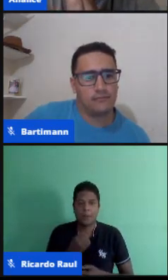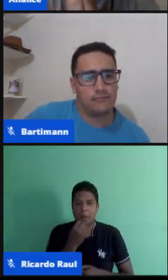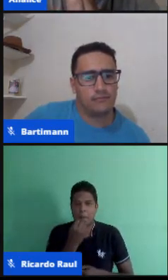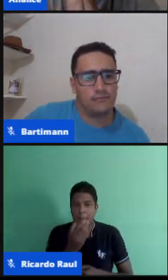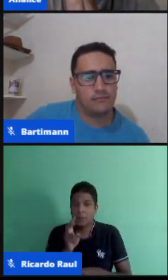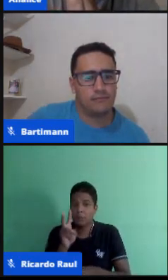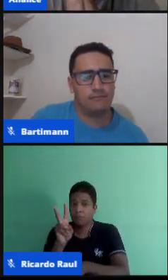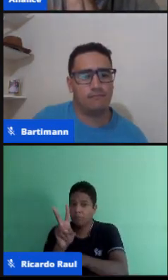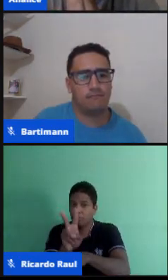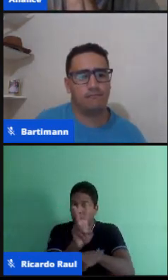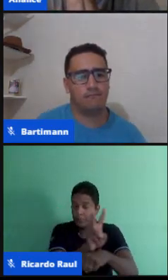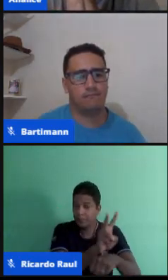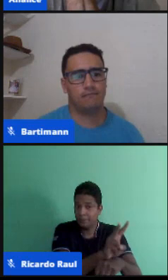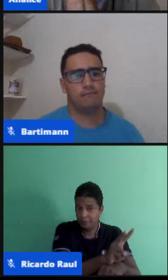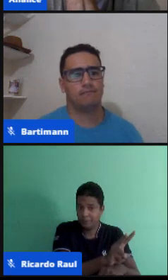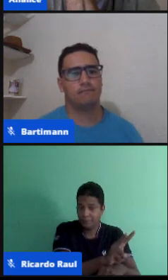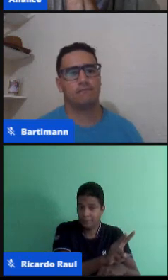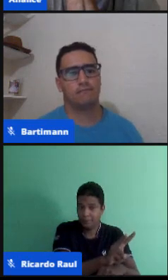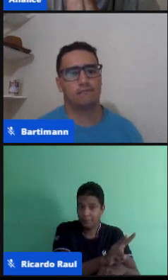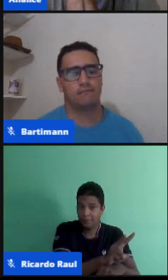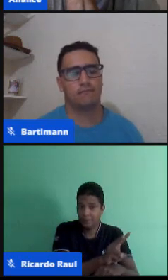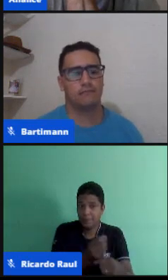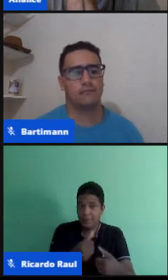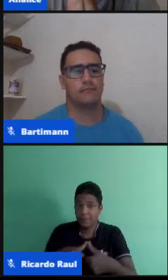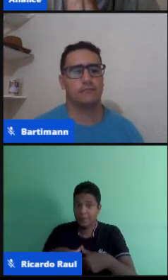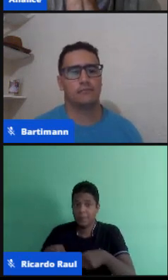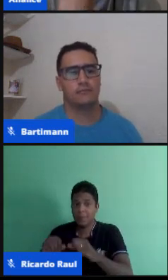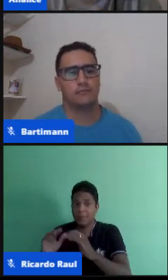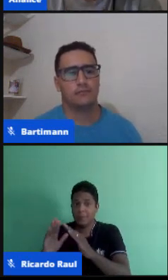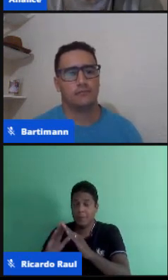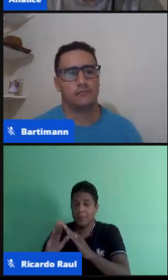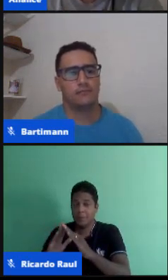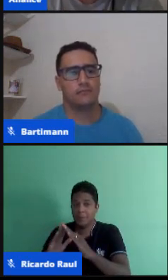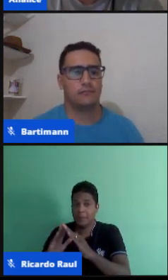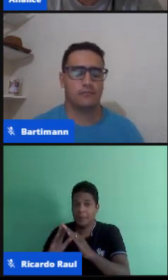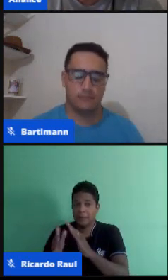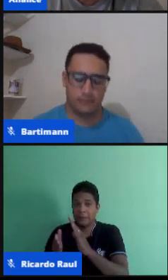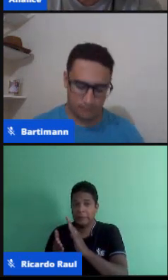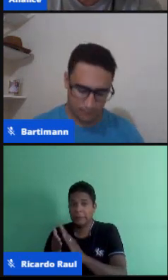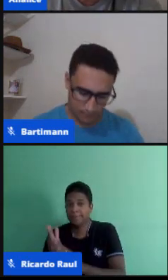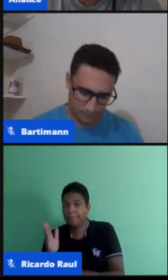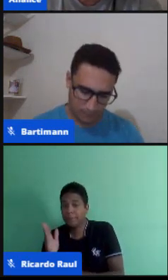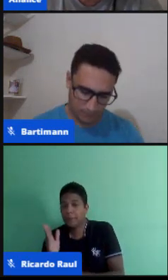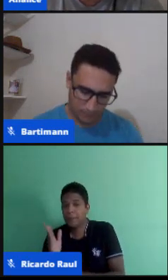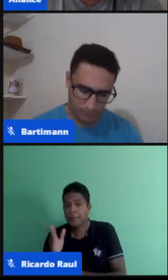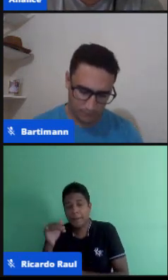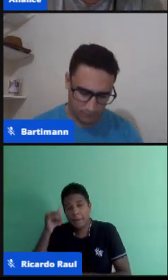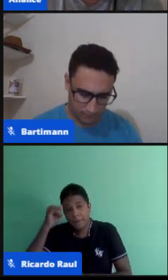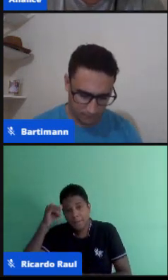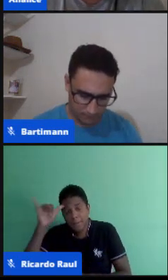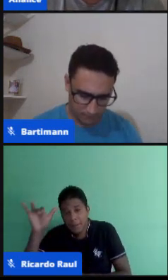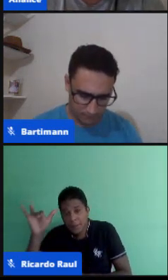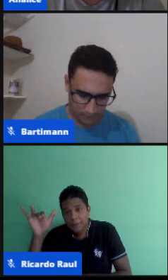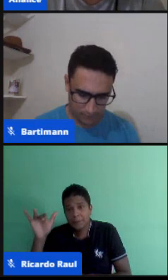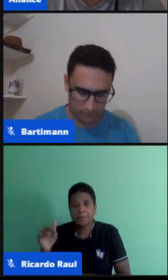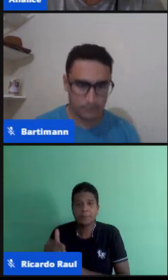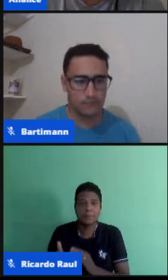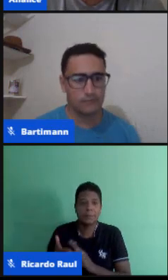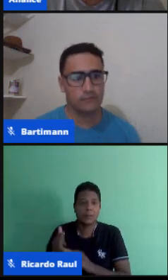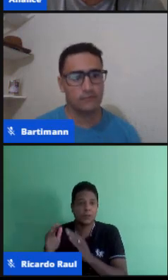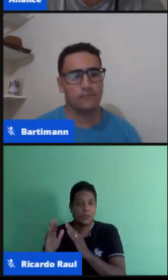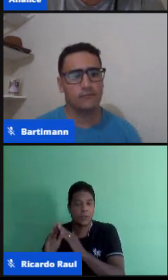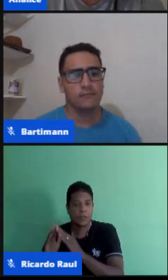se cuidem, né? Fiquem em casa, né? Saiam o mínimo possível até todo esse